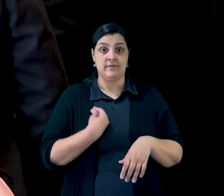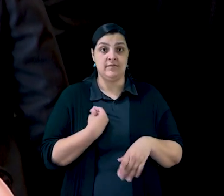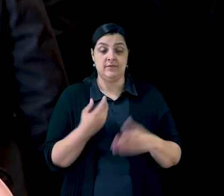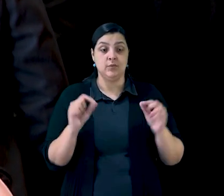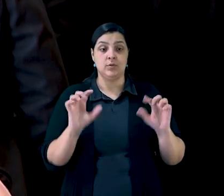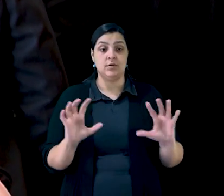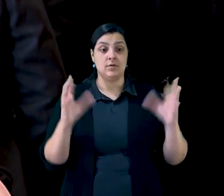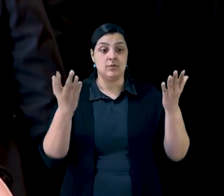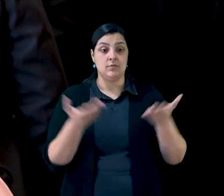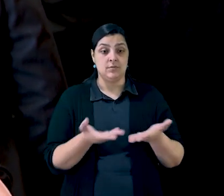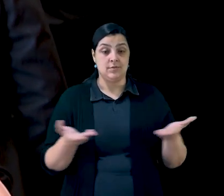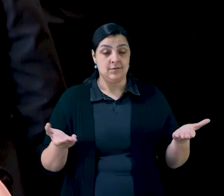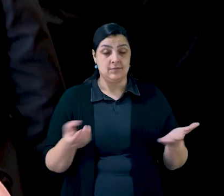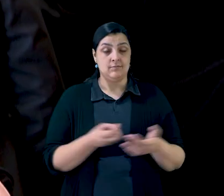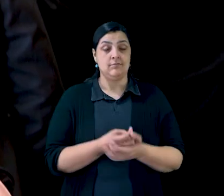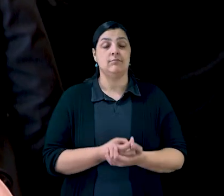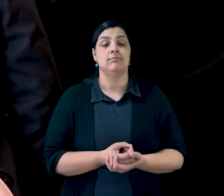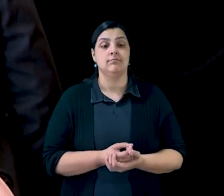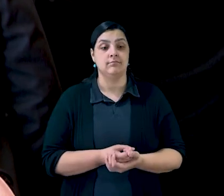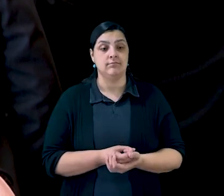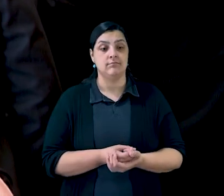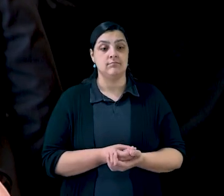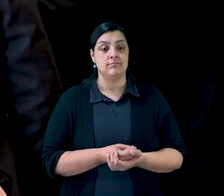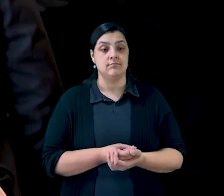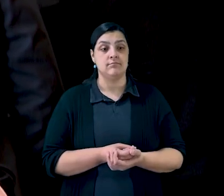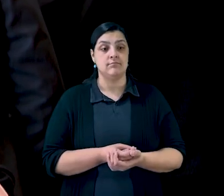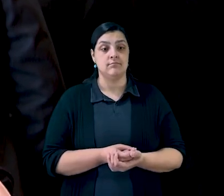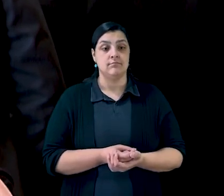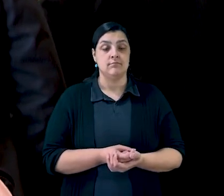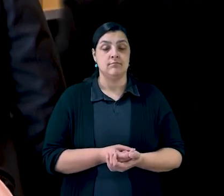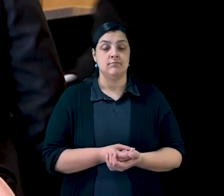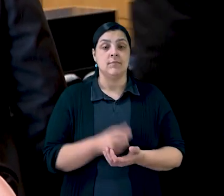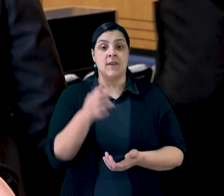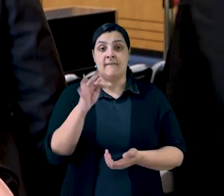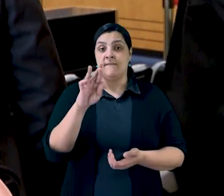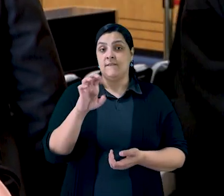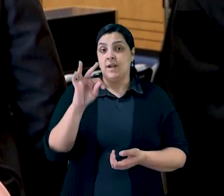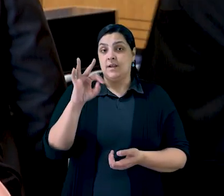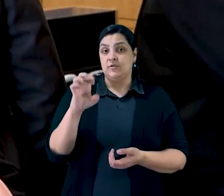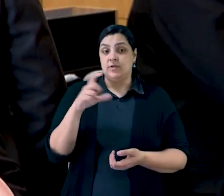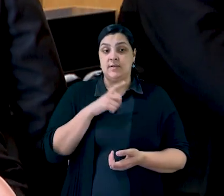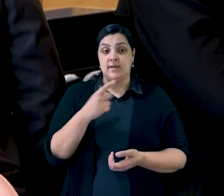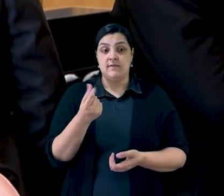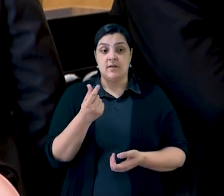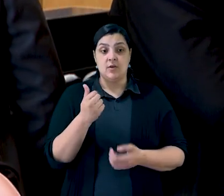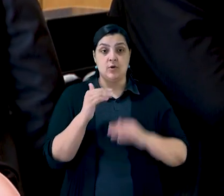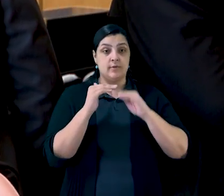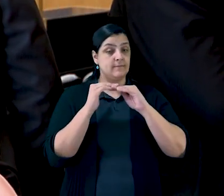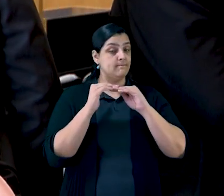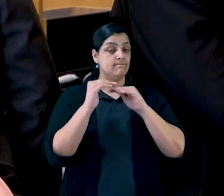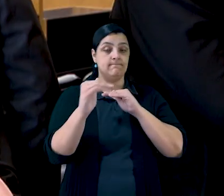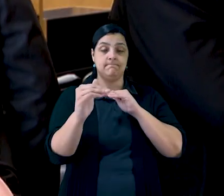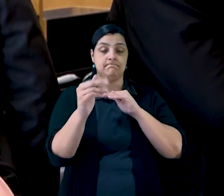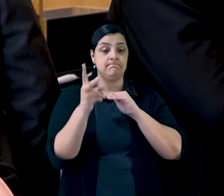mesma realidade que a gente observa na prática. Ou seja, o frete ele tem um valor